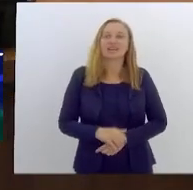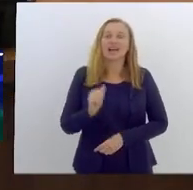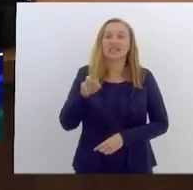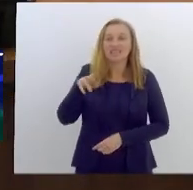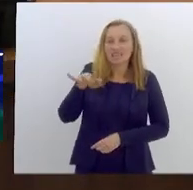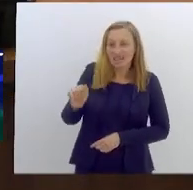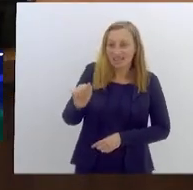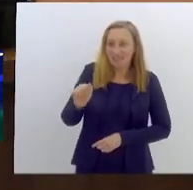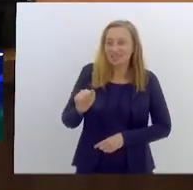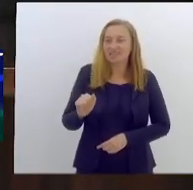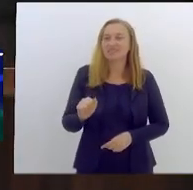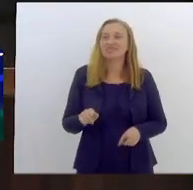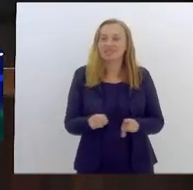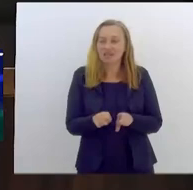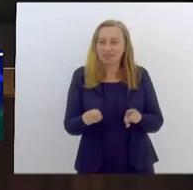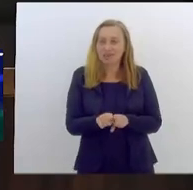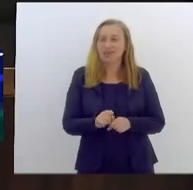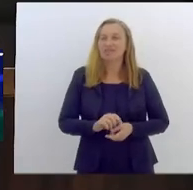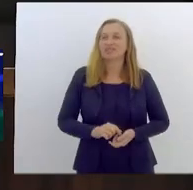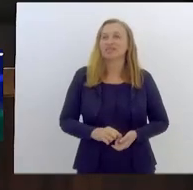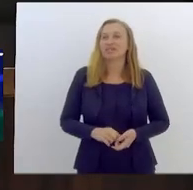Baltazar, eu falei também.